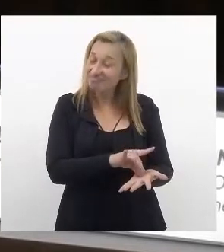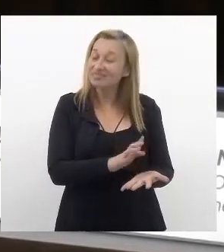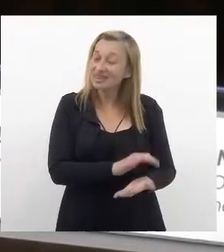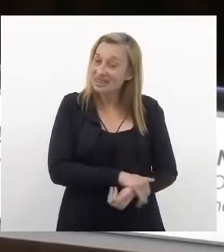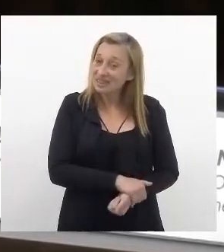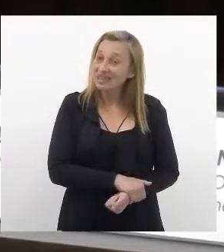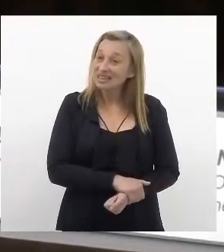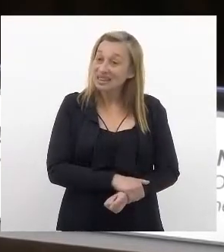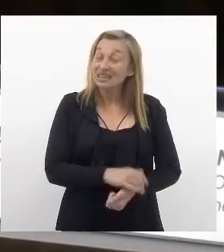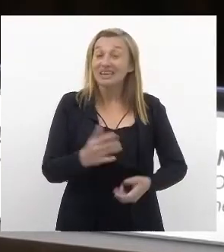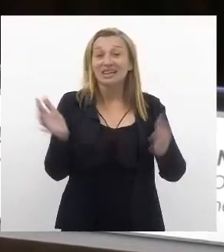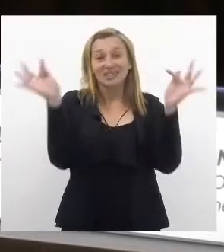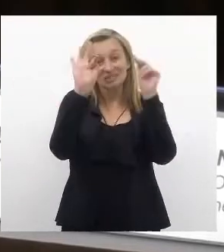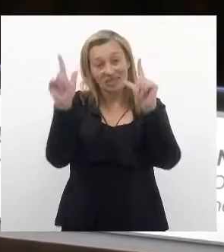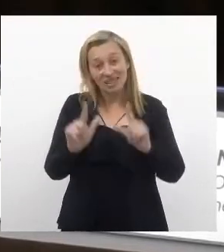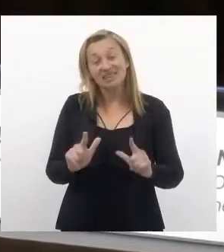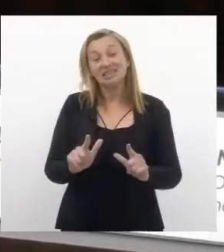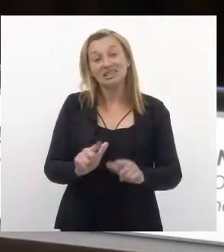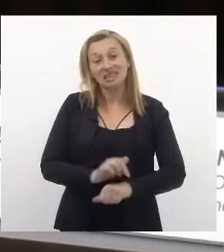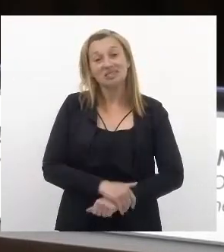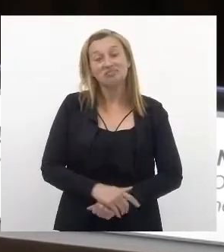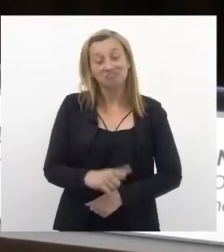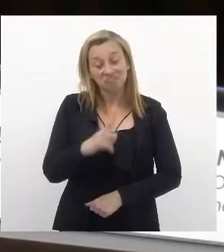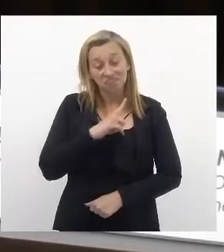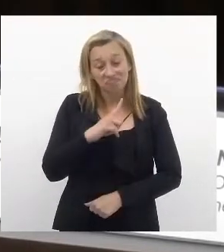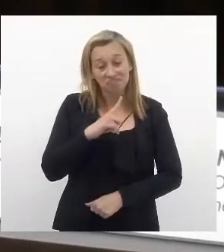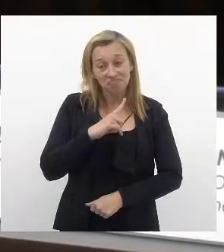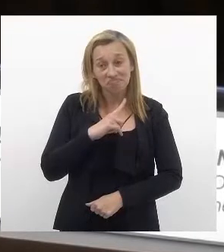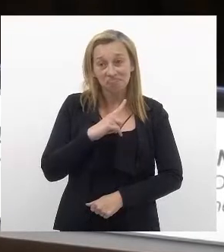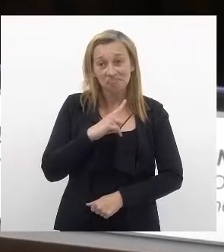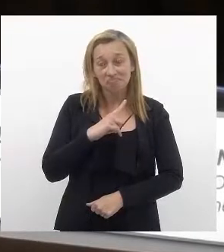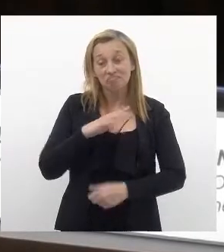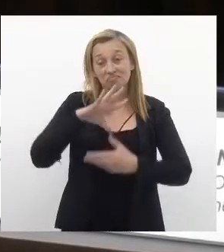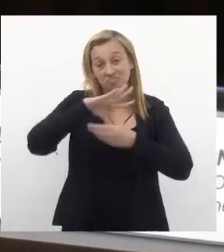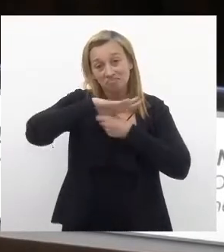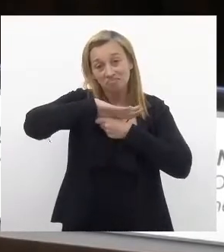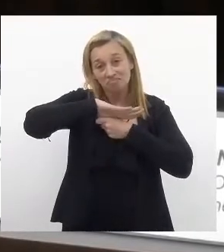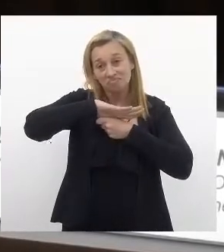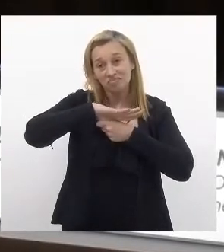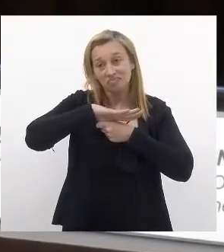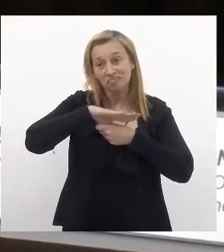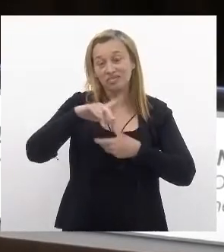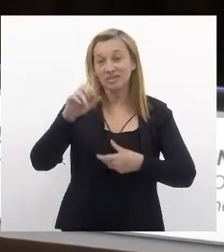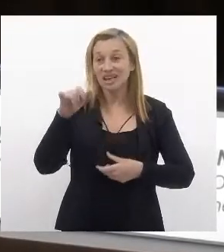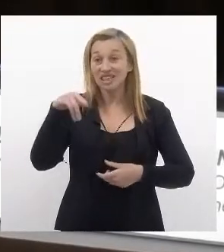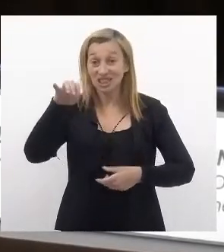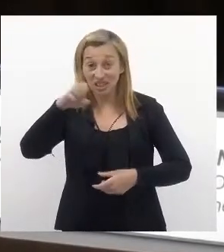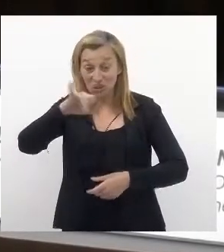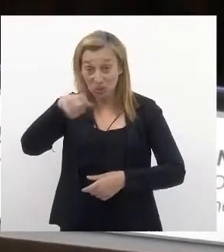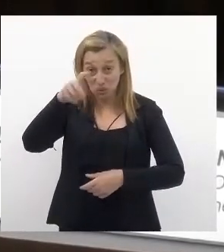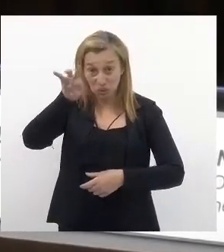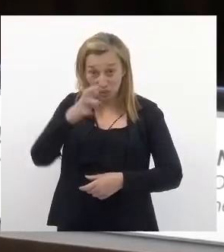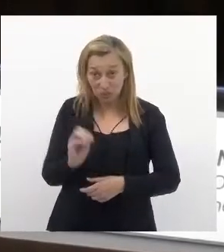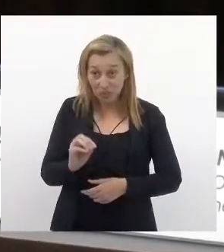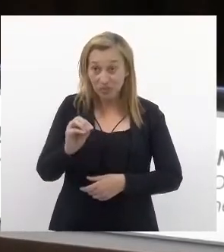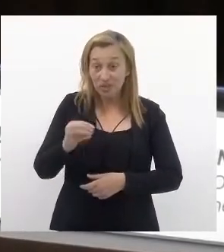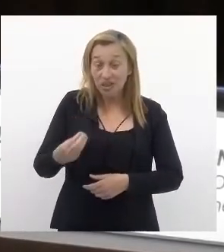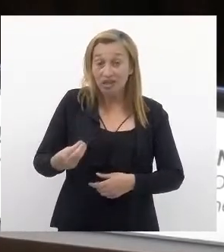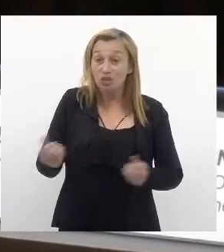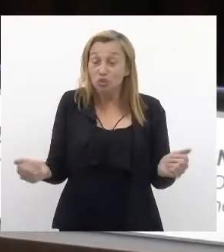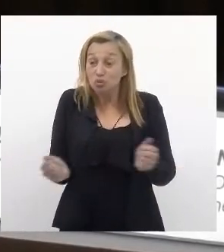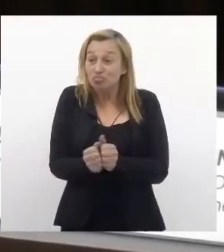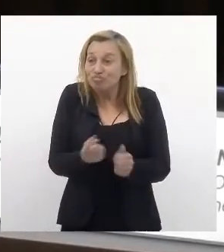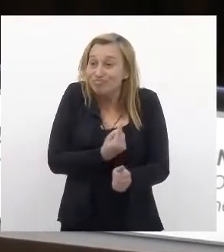muito feliz em ter o cônsul Alessandro Bittar presente entre